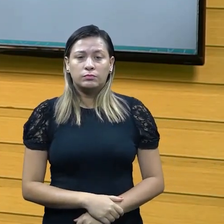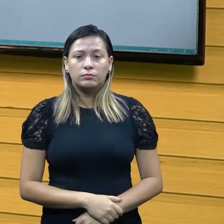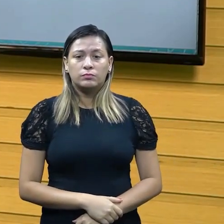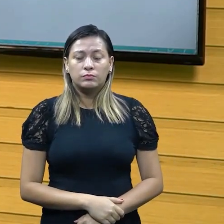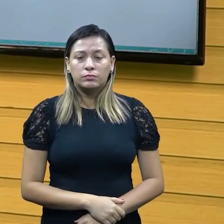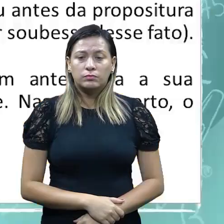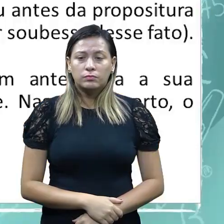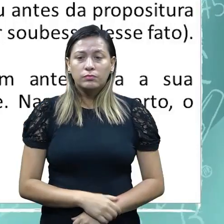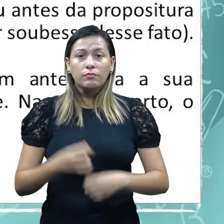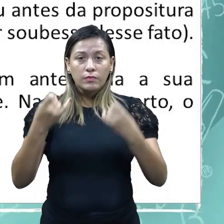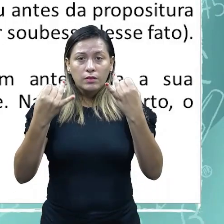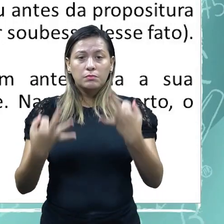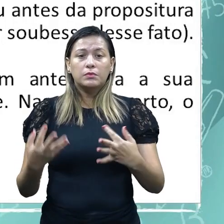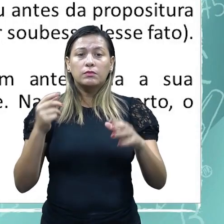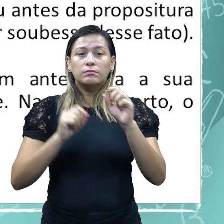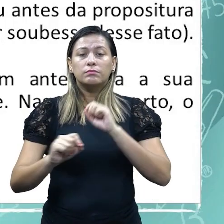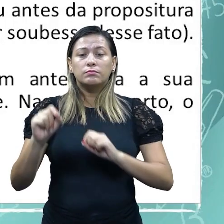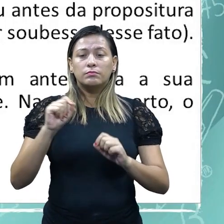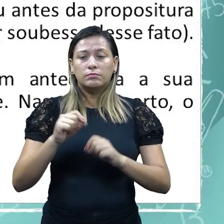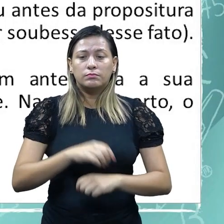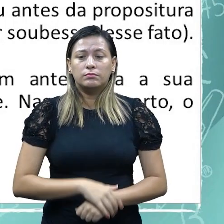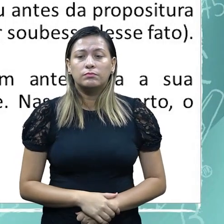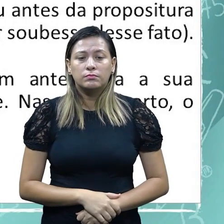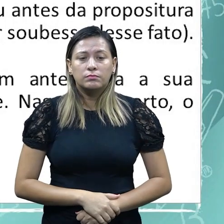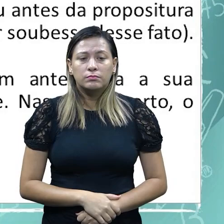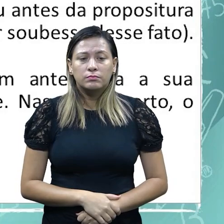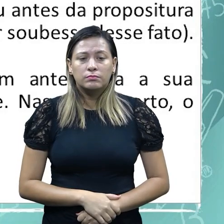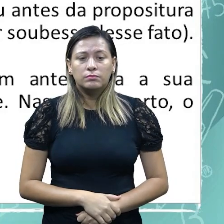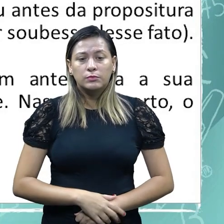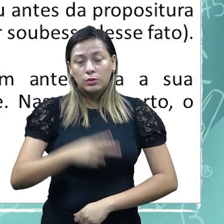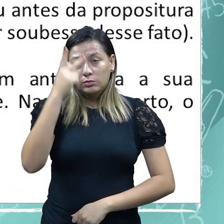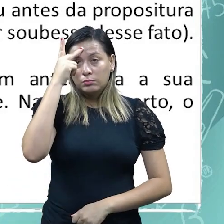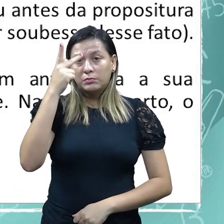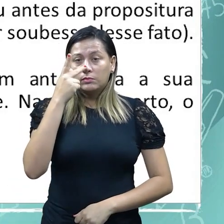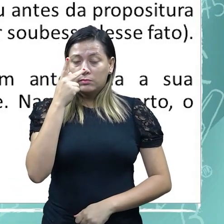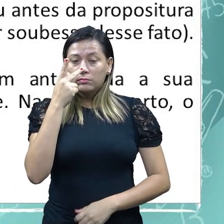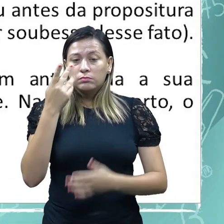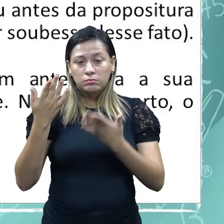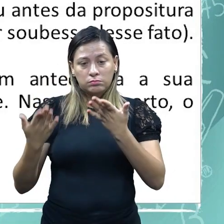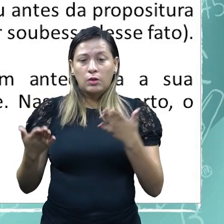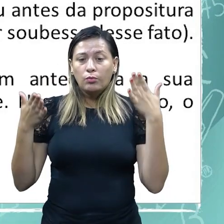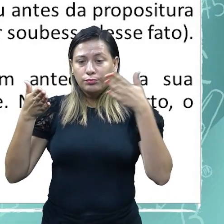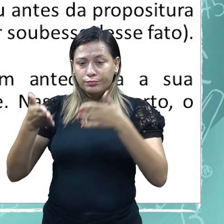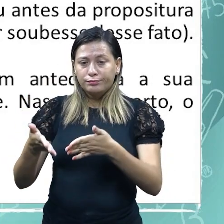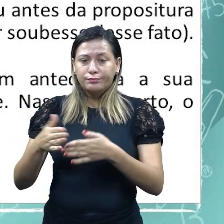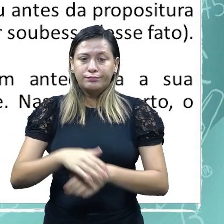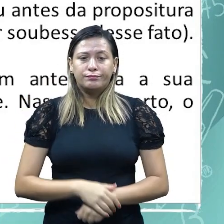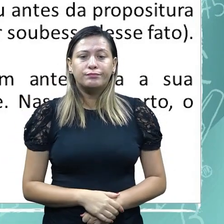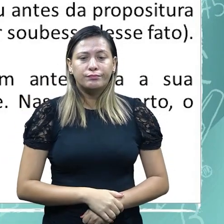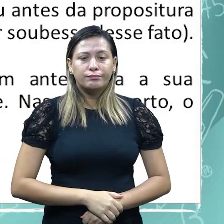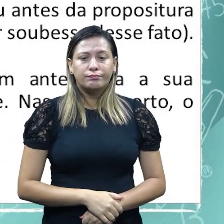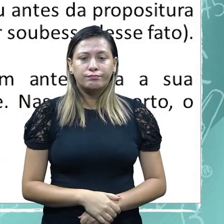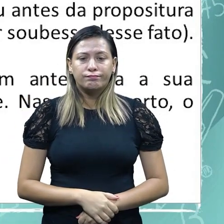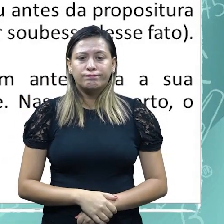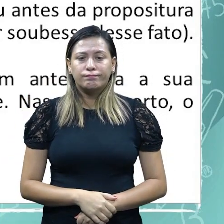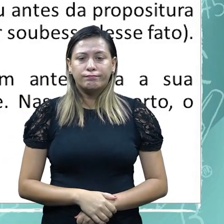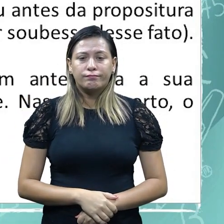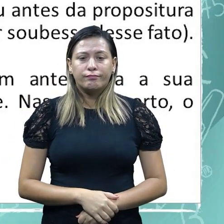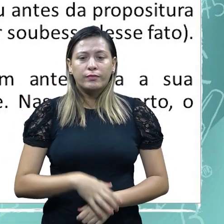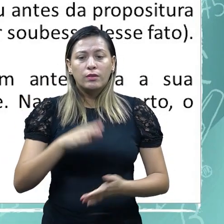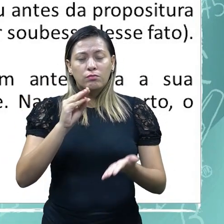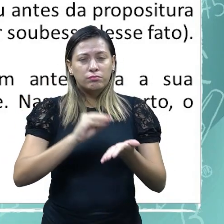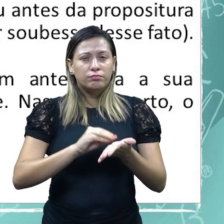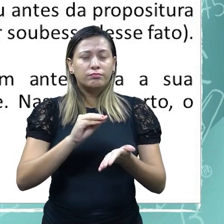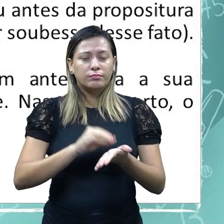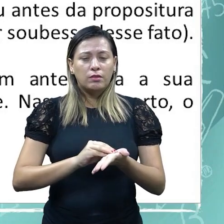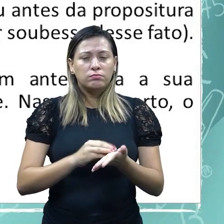ele vai te dizer o seguinte: ele tem atendido a sua personalidade, né? E por isso ele não lhe falta a capacidade de ser parte.